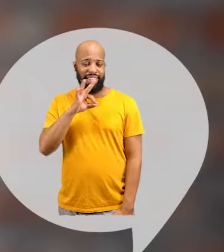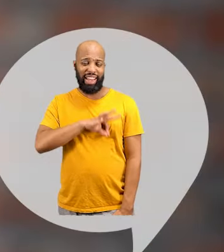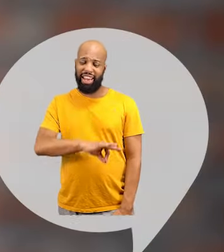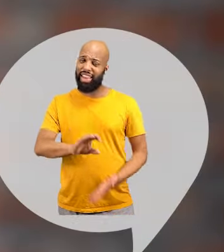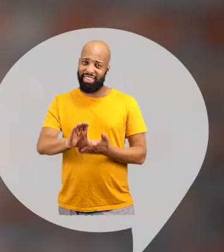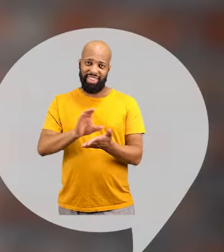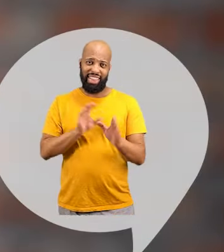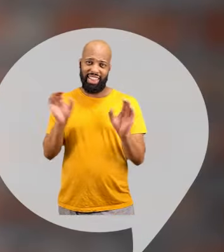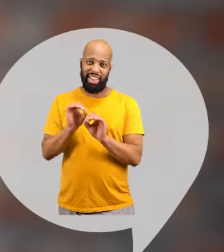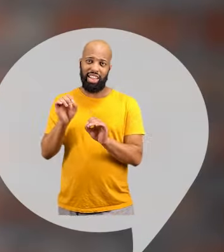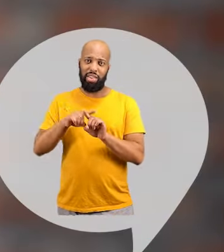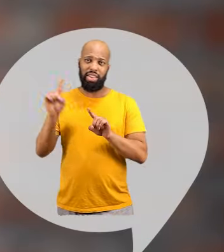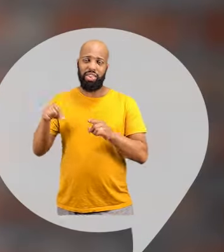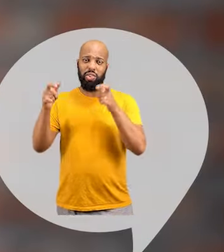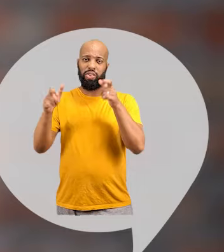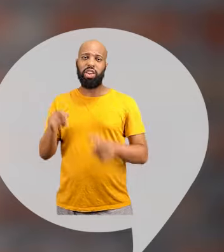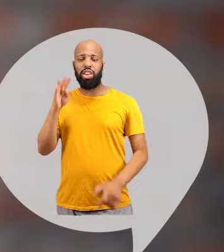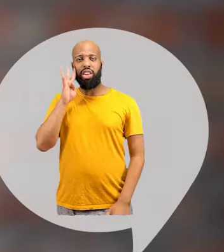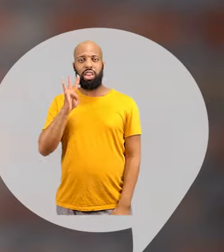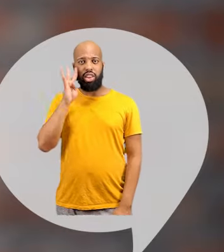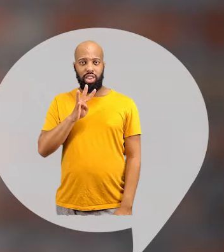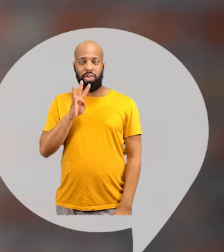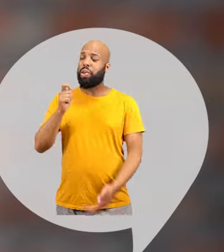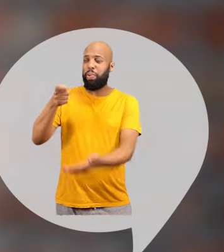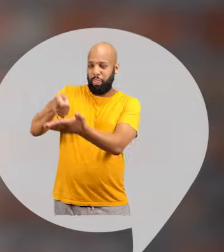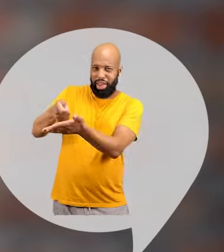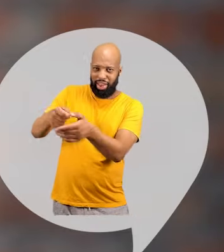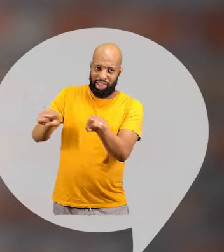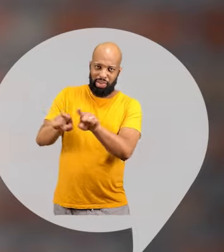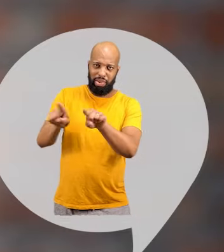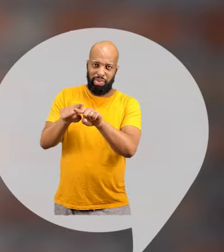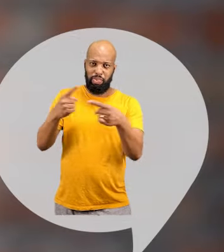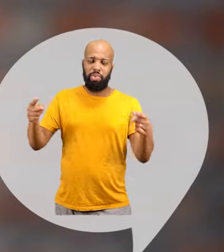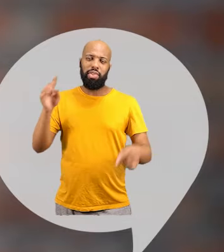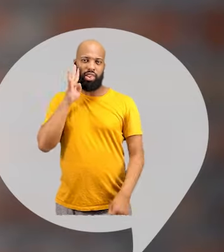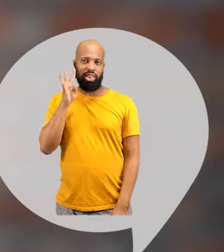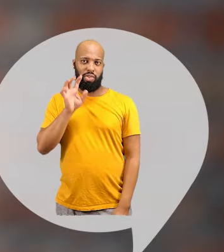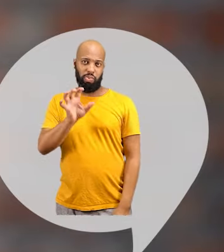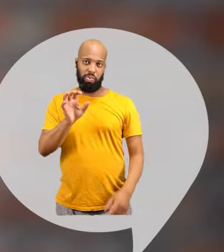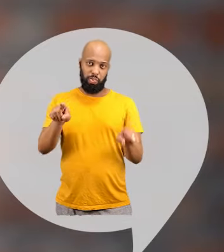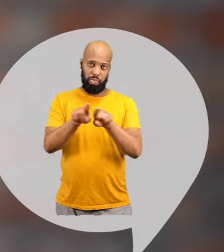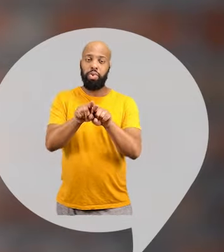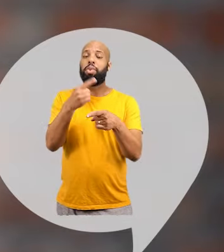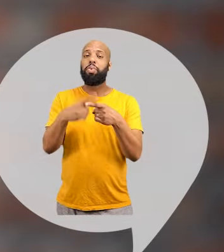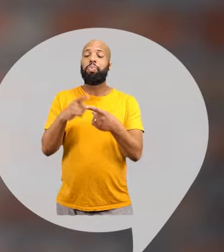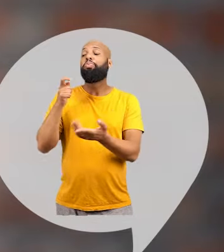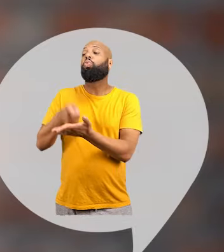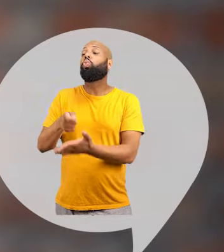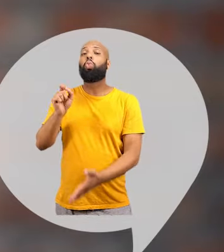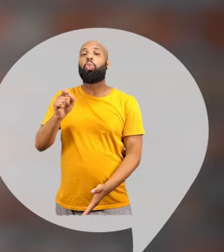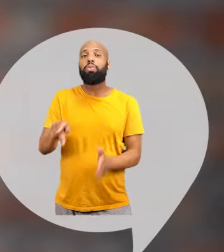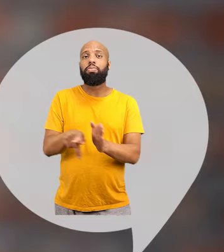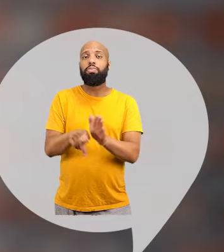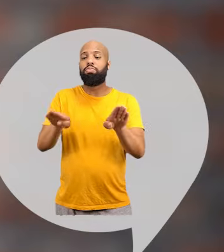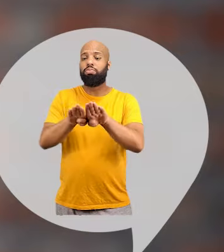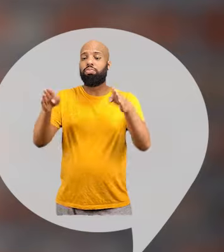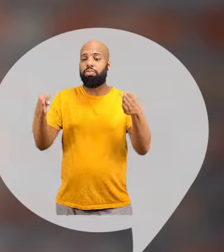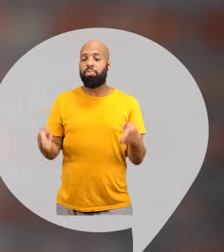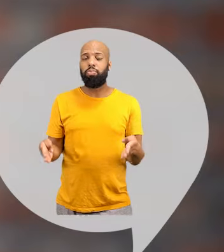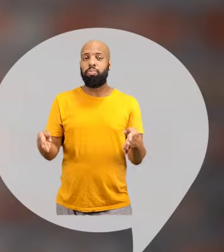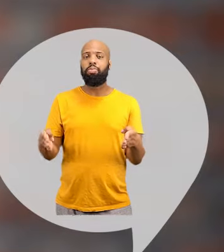é realmente um lugar legal vão lá e bem encaixei para as músicas na real eles se você vai lá e é legal isso porque eles cobram da mesa